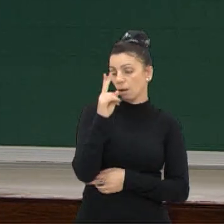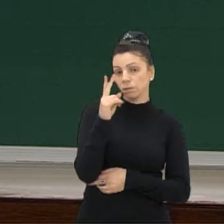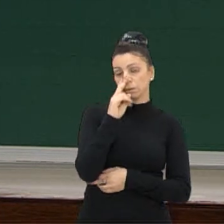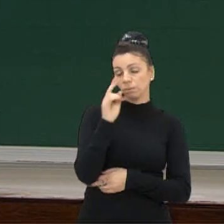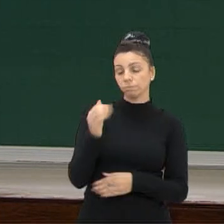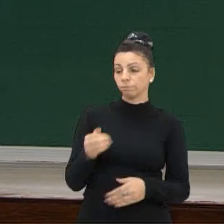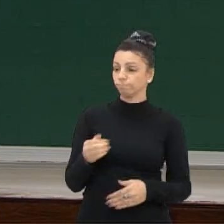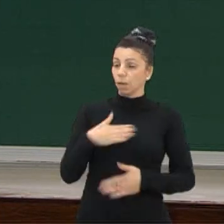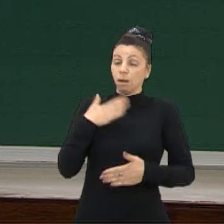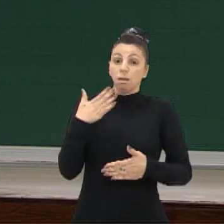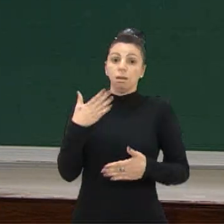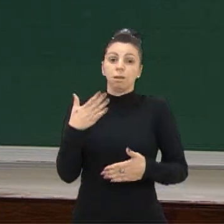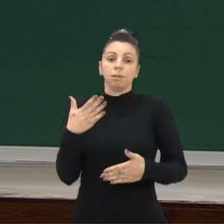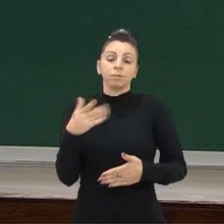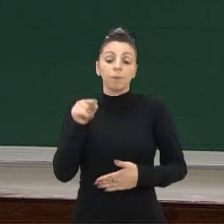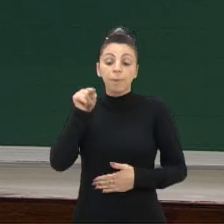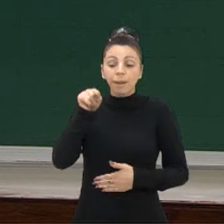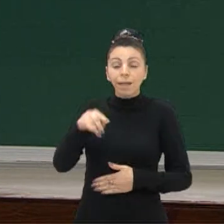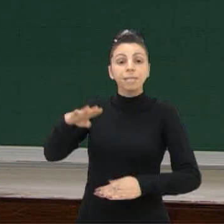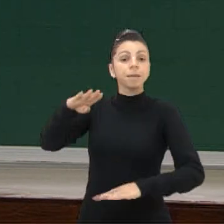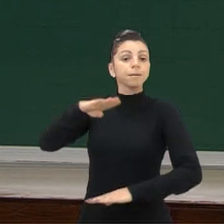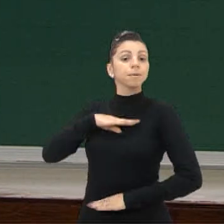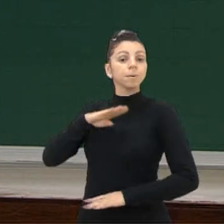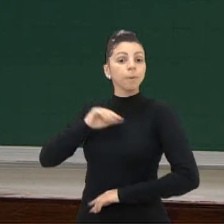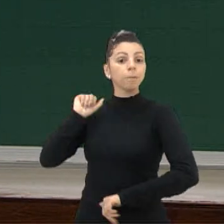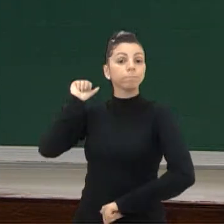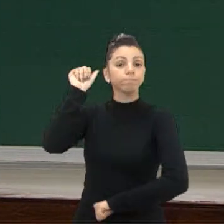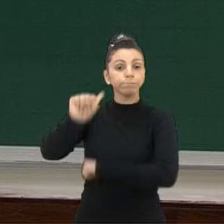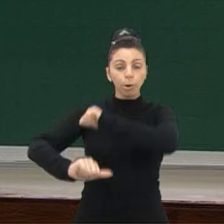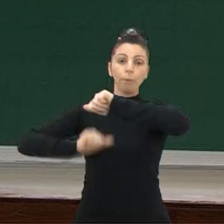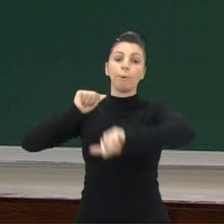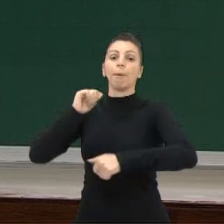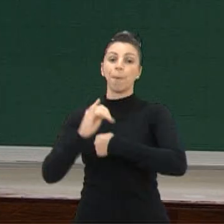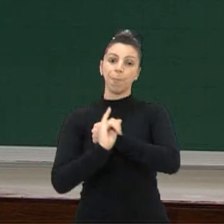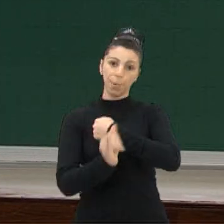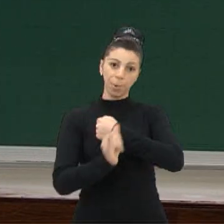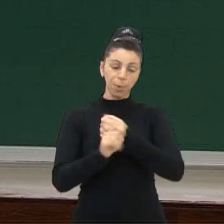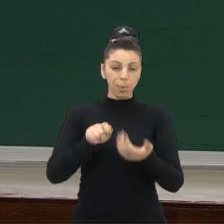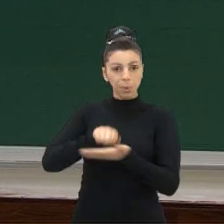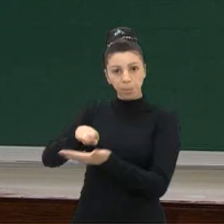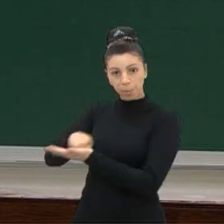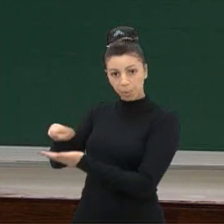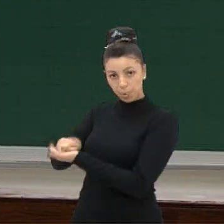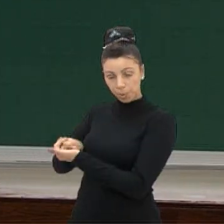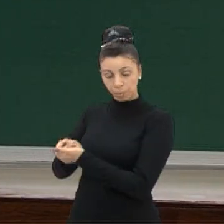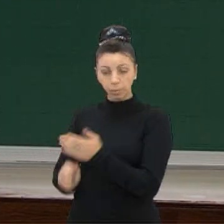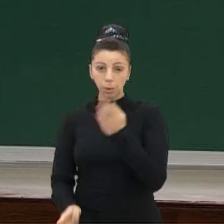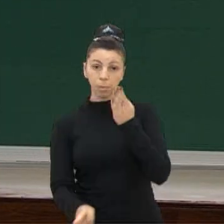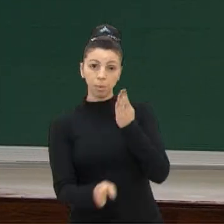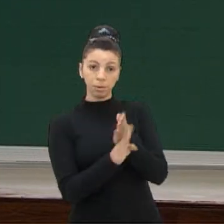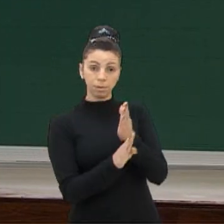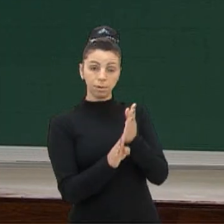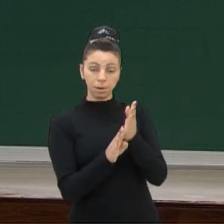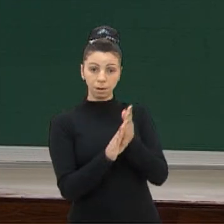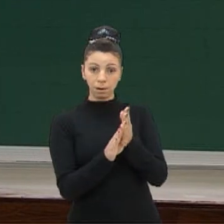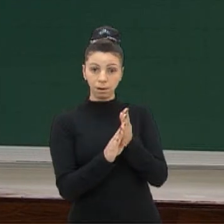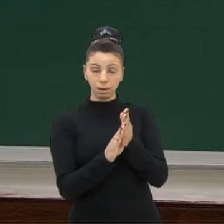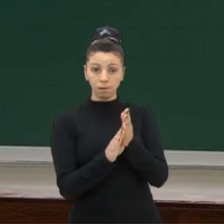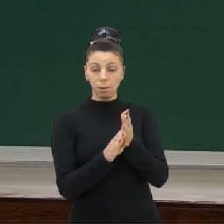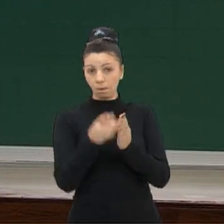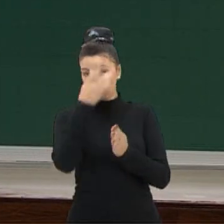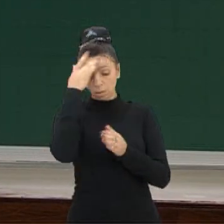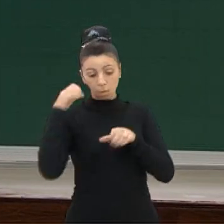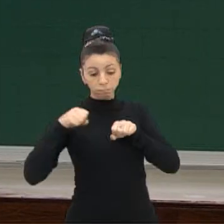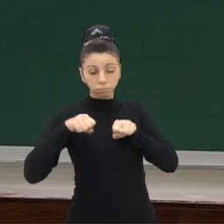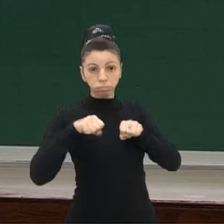causa ali um estranhamento, e ele fala: não, essa situação eu vou transformar numa crônica. Né? Mas encontrei carroceiros simpáticos e um assunto para escrever